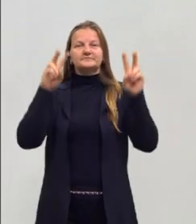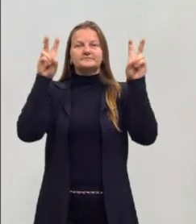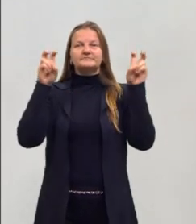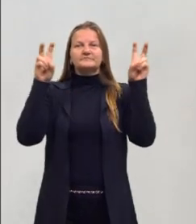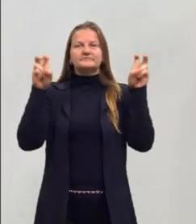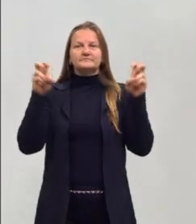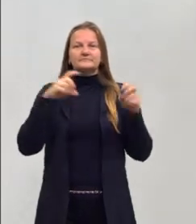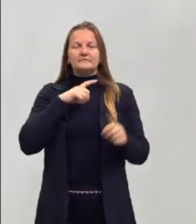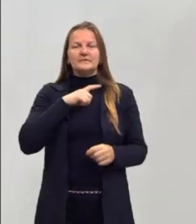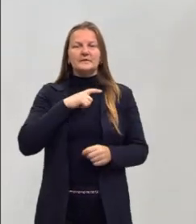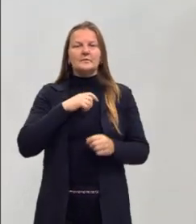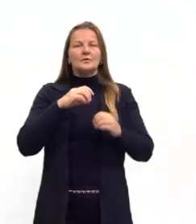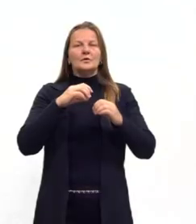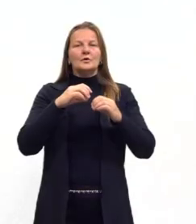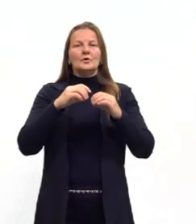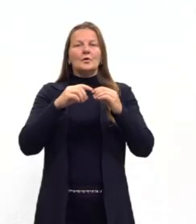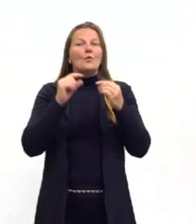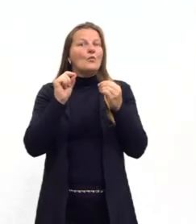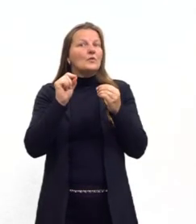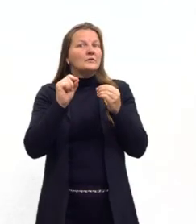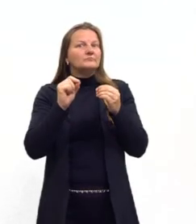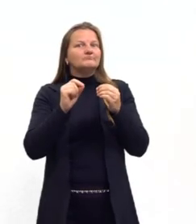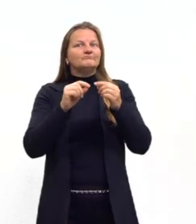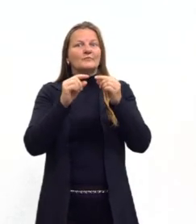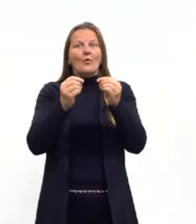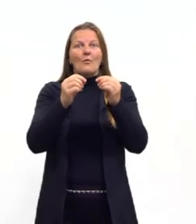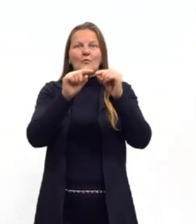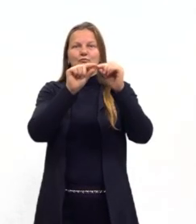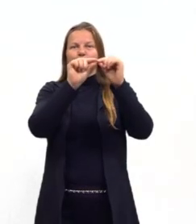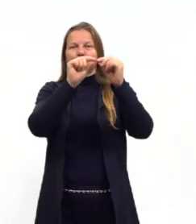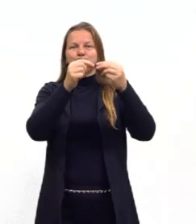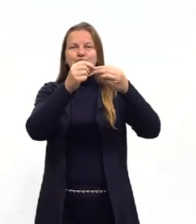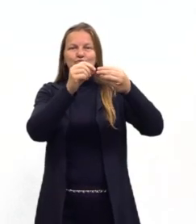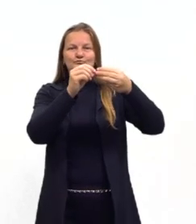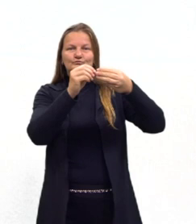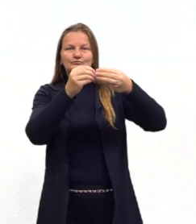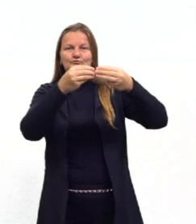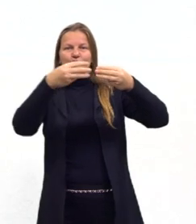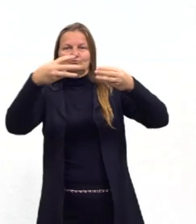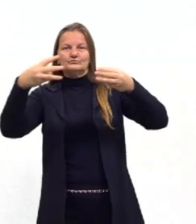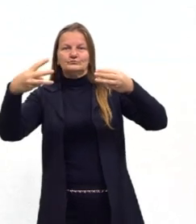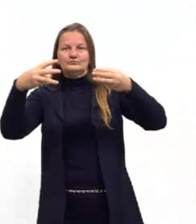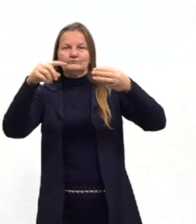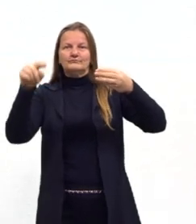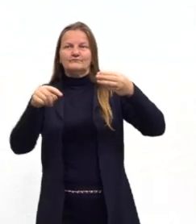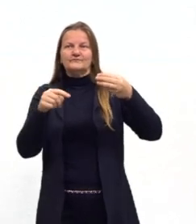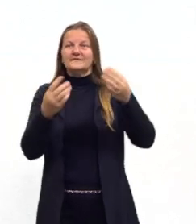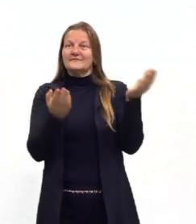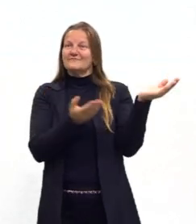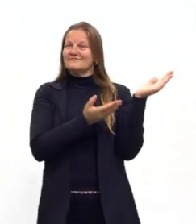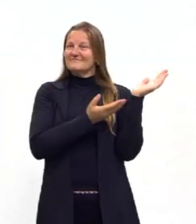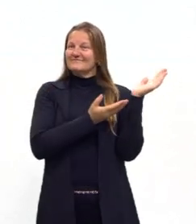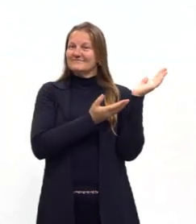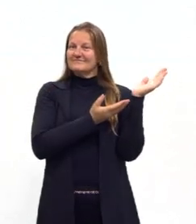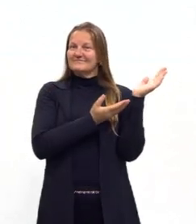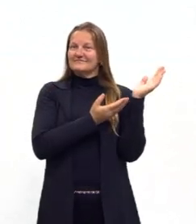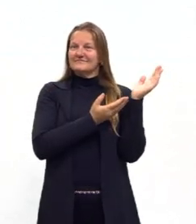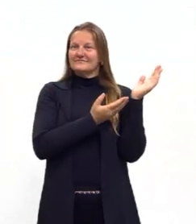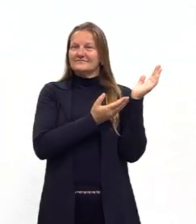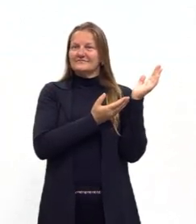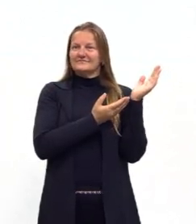temática de circuitos elétricos é hoje a gente tá indo pra terceira aula sobre esse assunto que é um dos assuntos